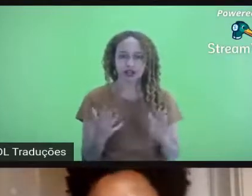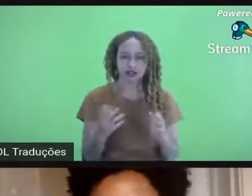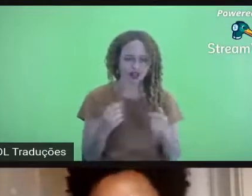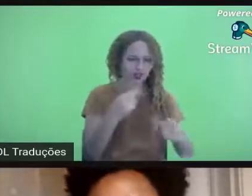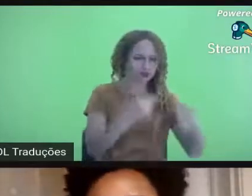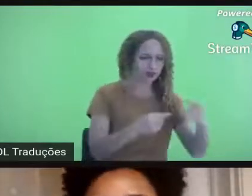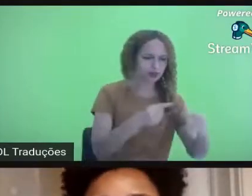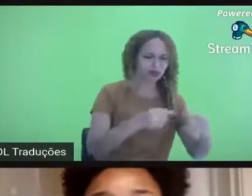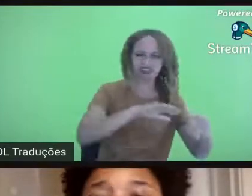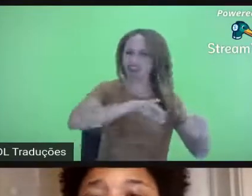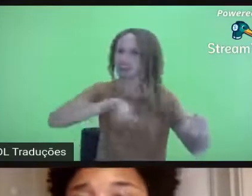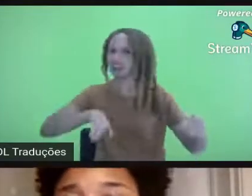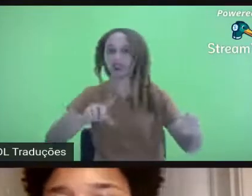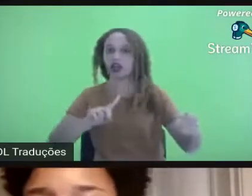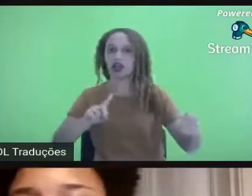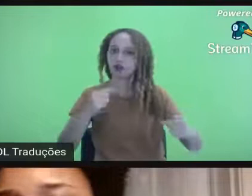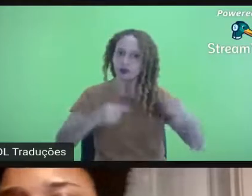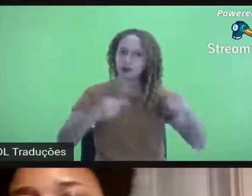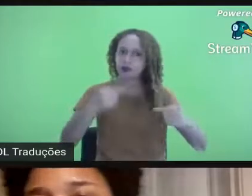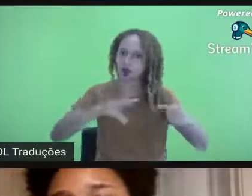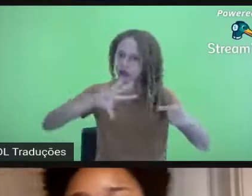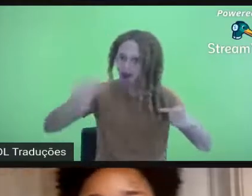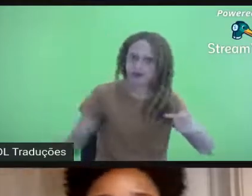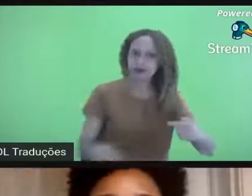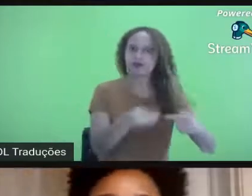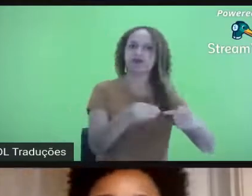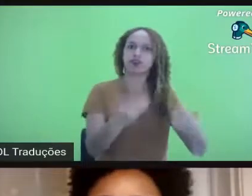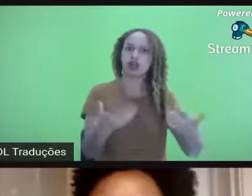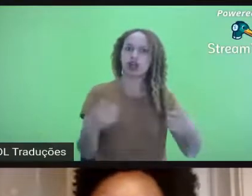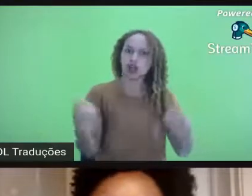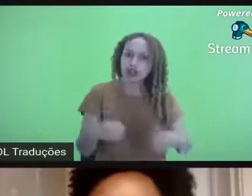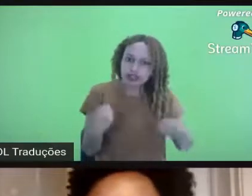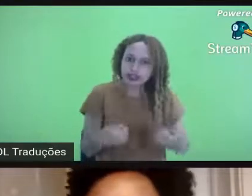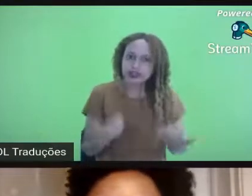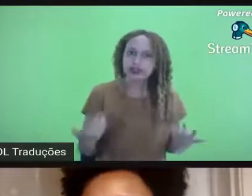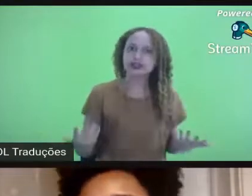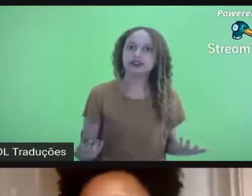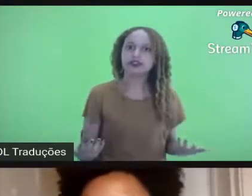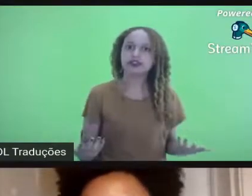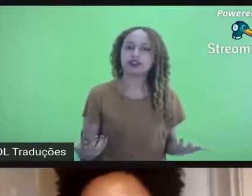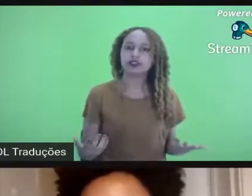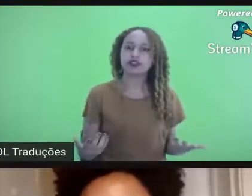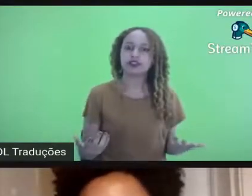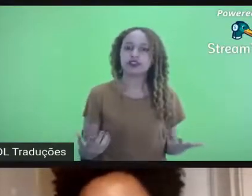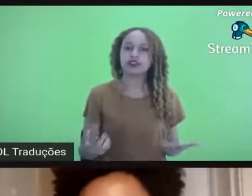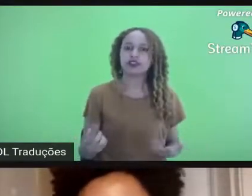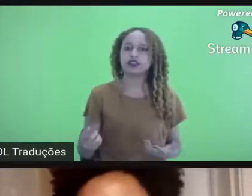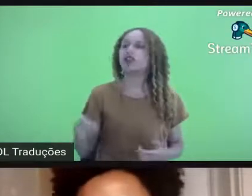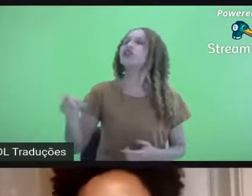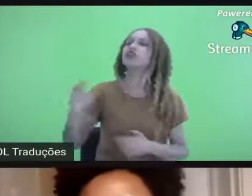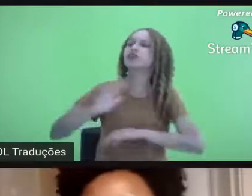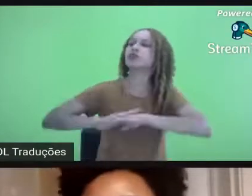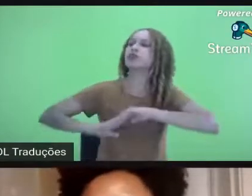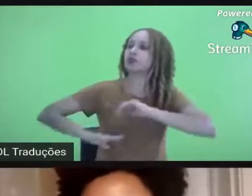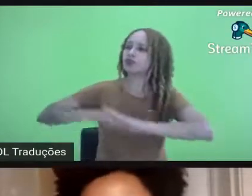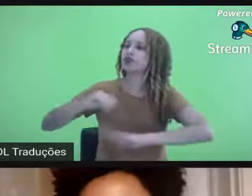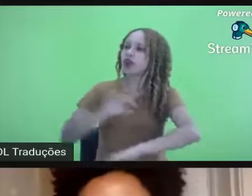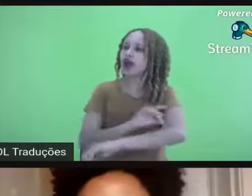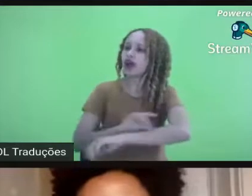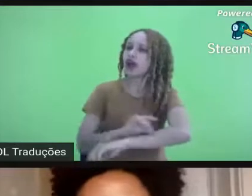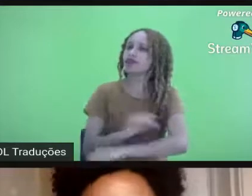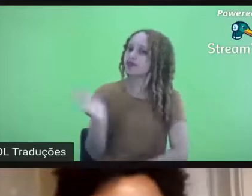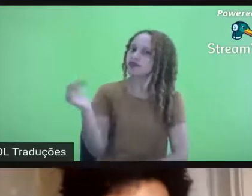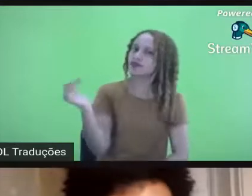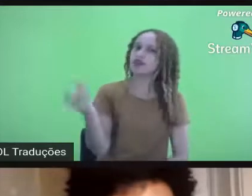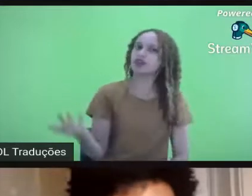é política. E a gente precisa chamar justamente esse profissional para o debate. Né? O debate da cidade, ele é